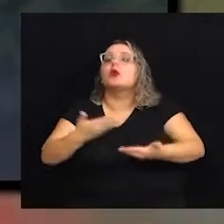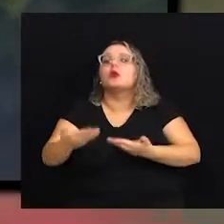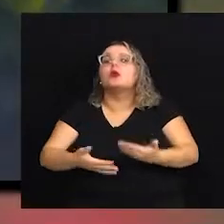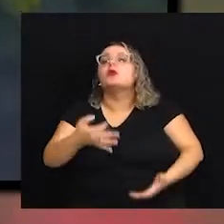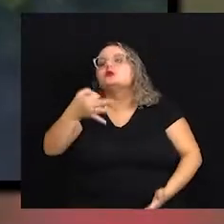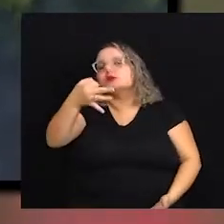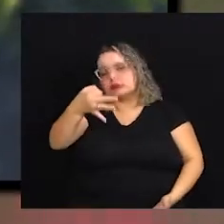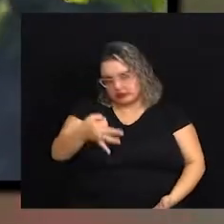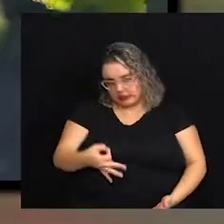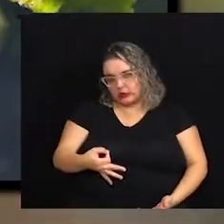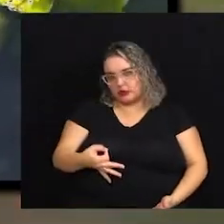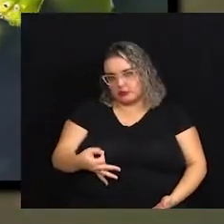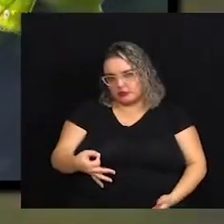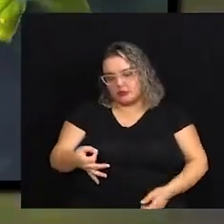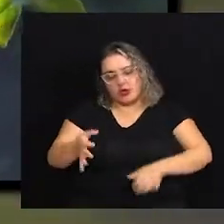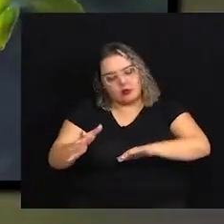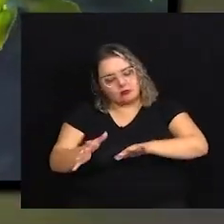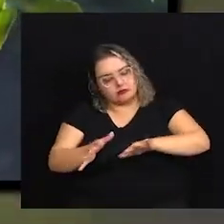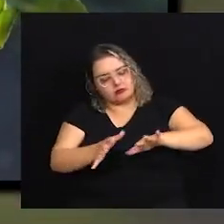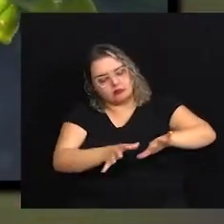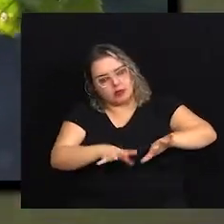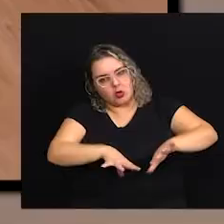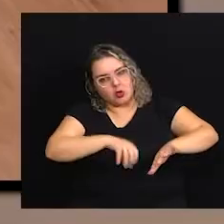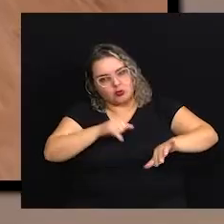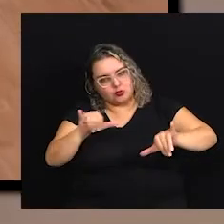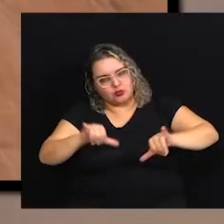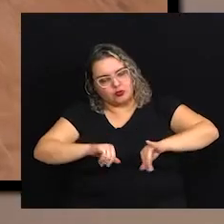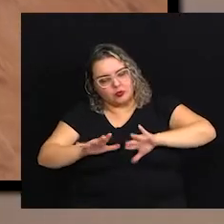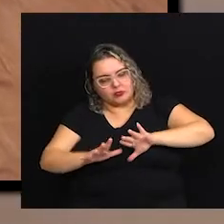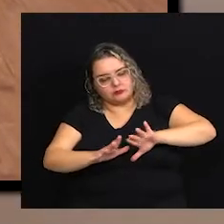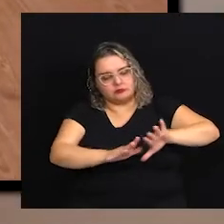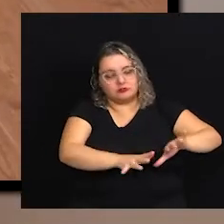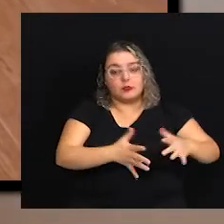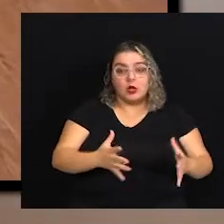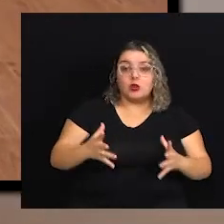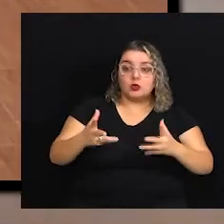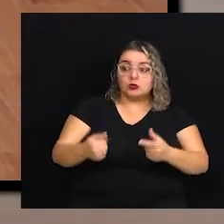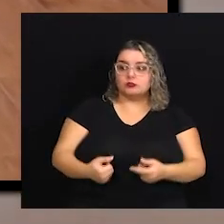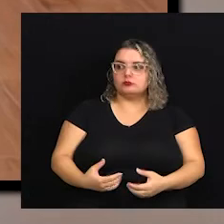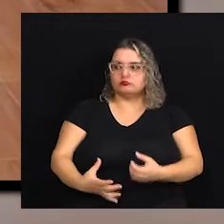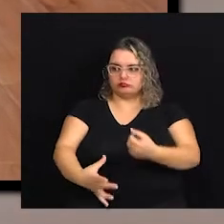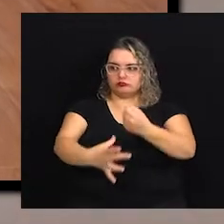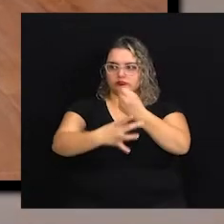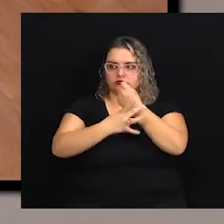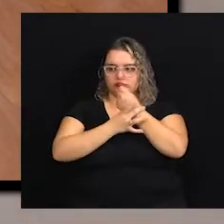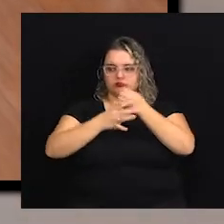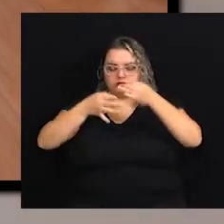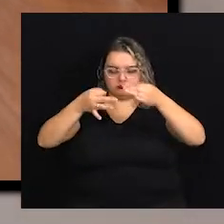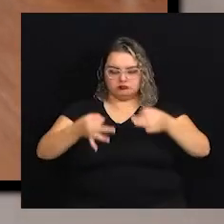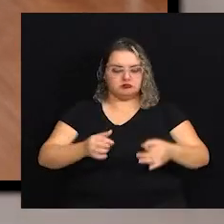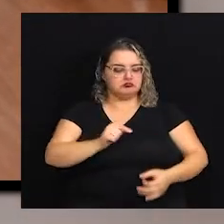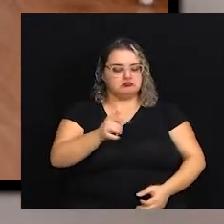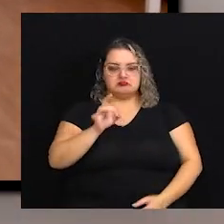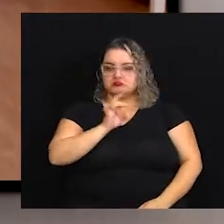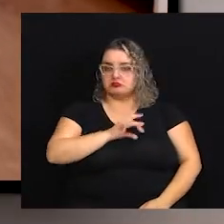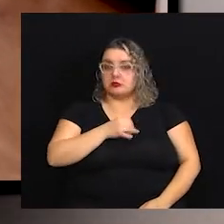o tratamento certo para eliminar os sintomas da menopausa. Todos. Fará você se sentir segura e sem medo